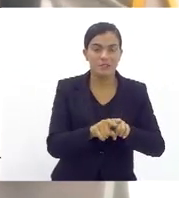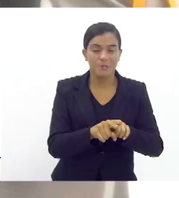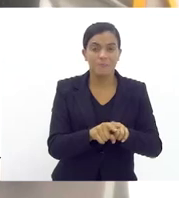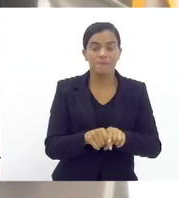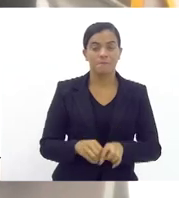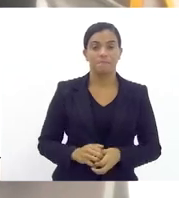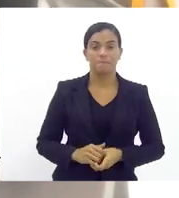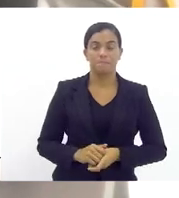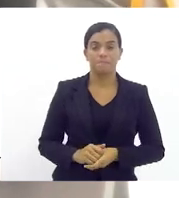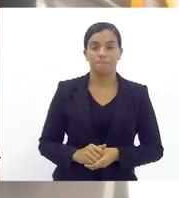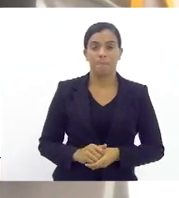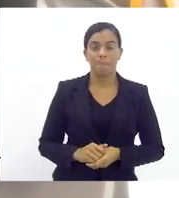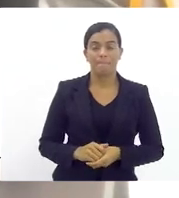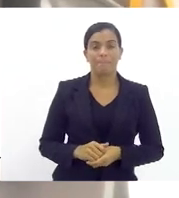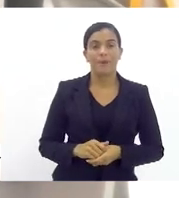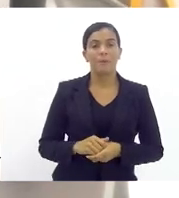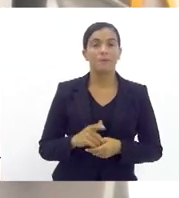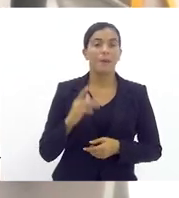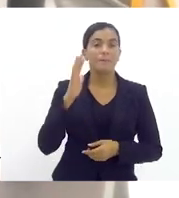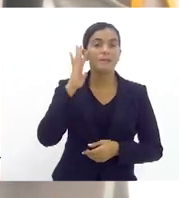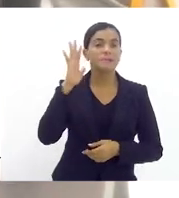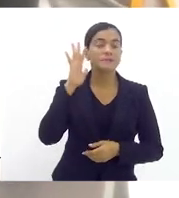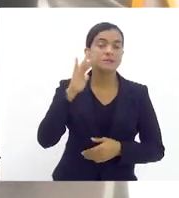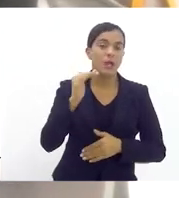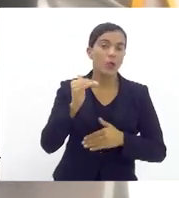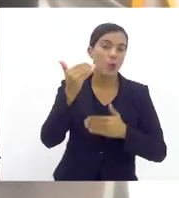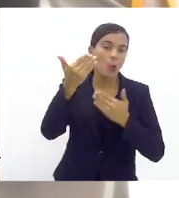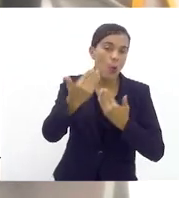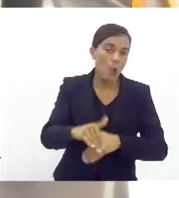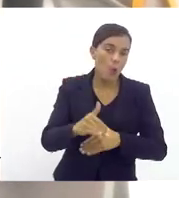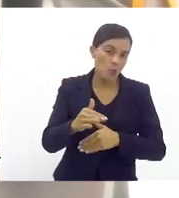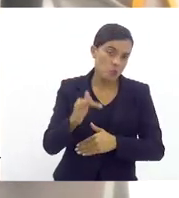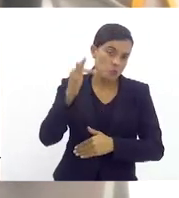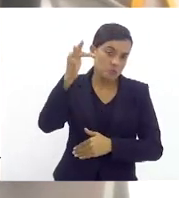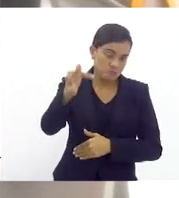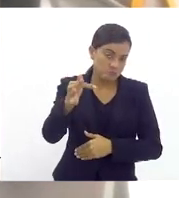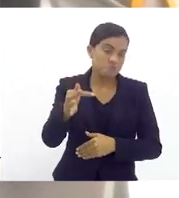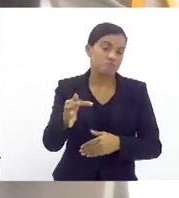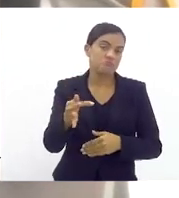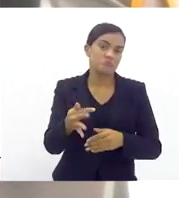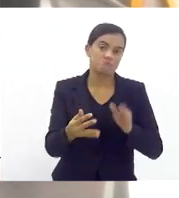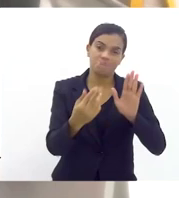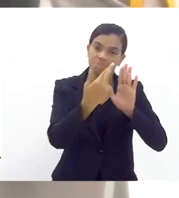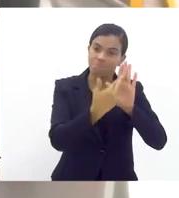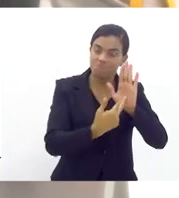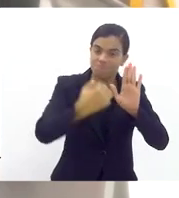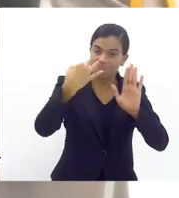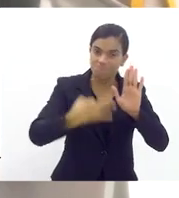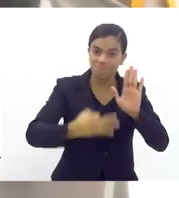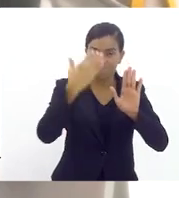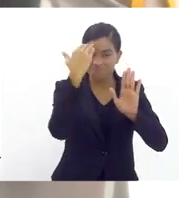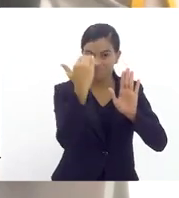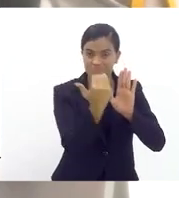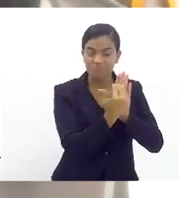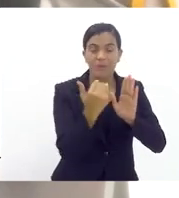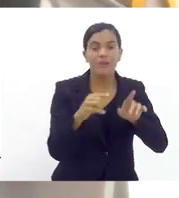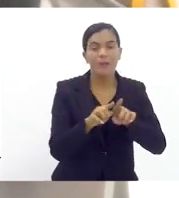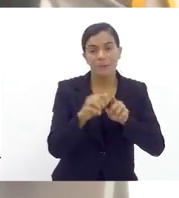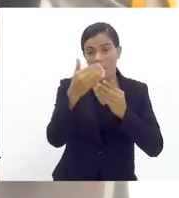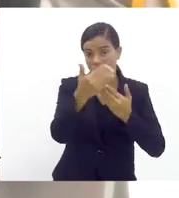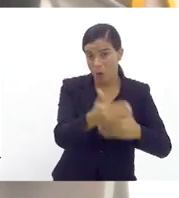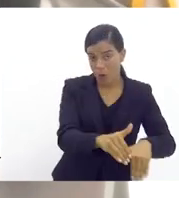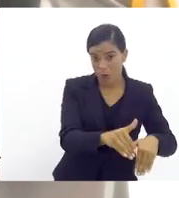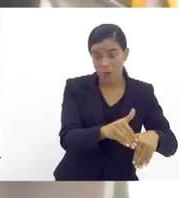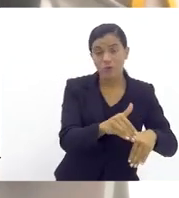para que no próximo concurso isso já esteja regulamentado. Fora fora a questão do concurso